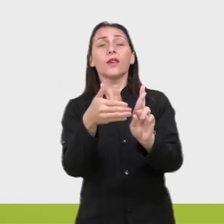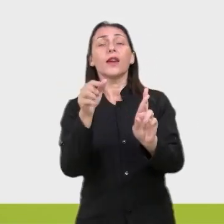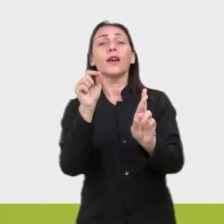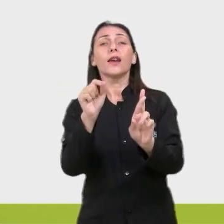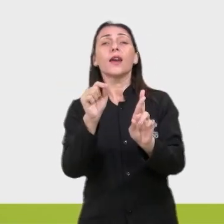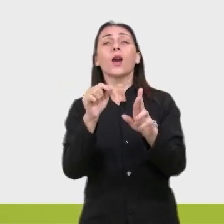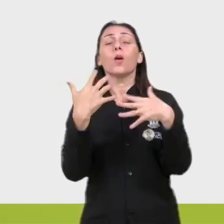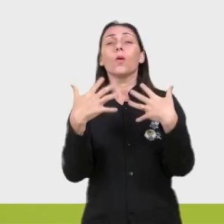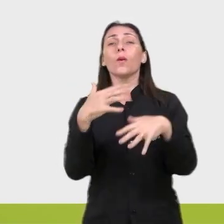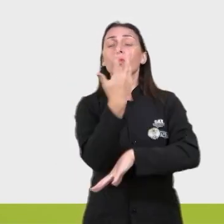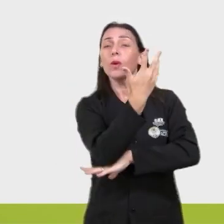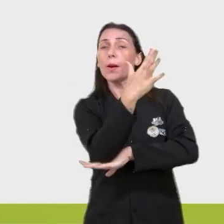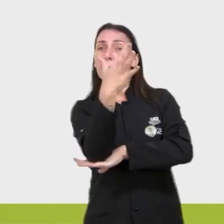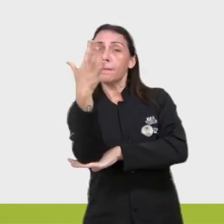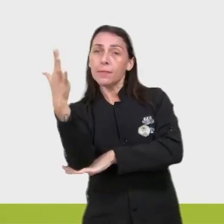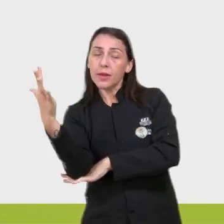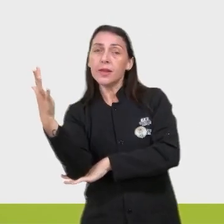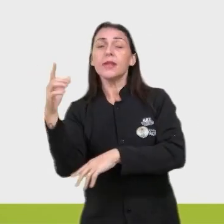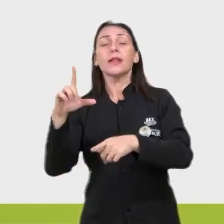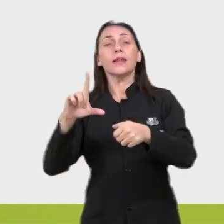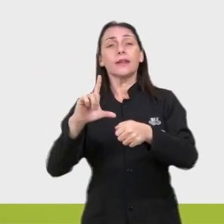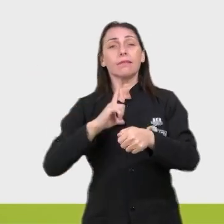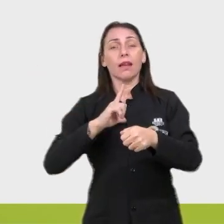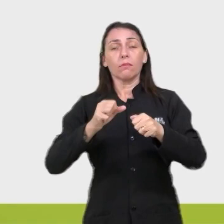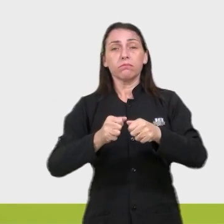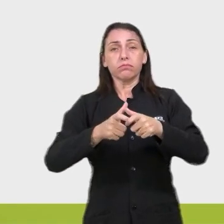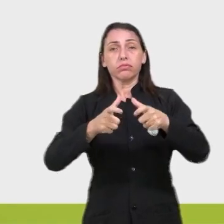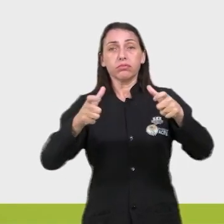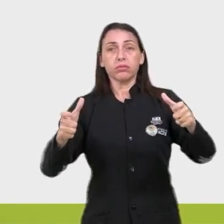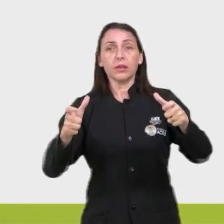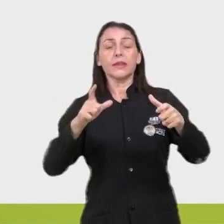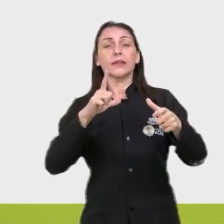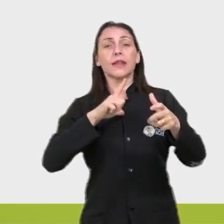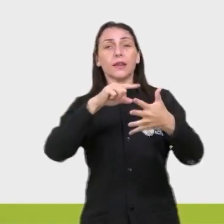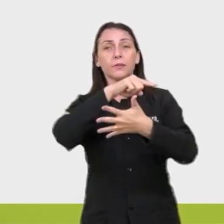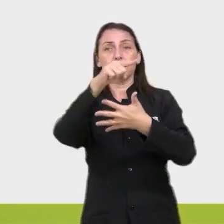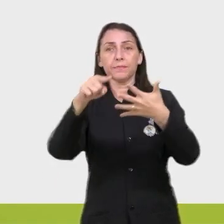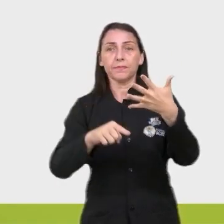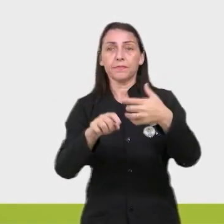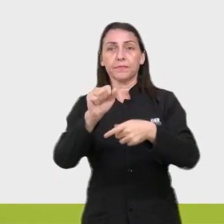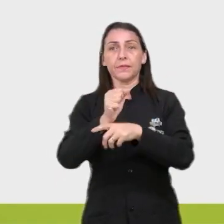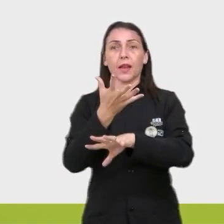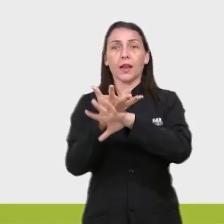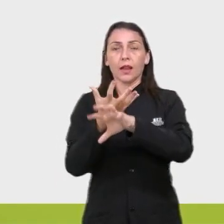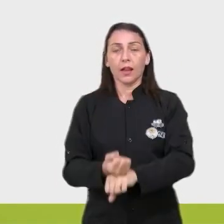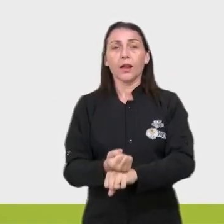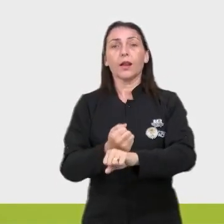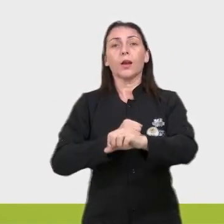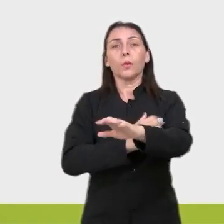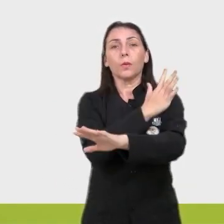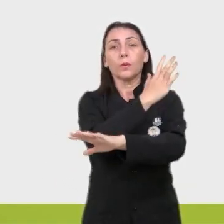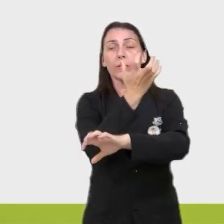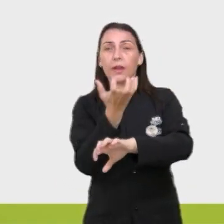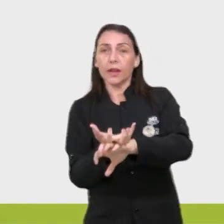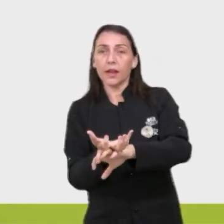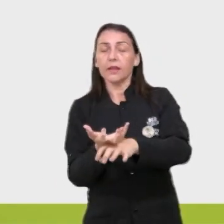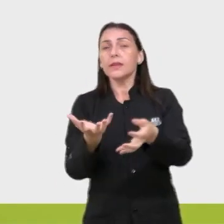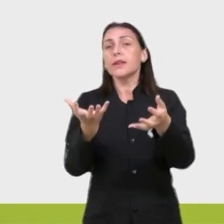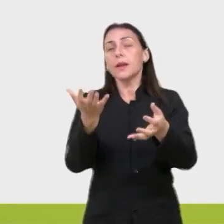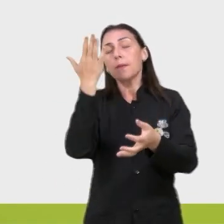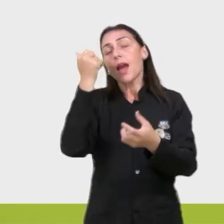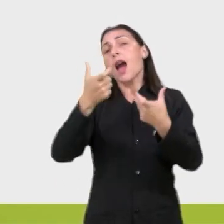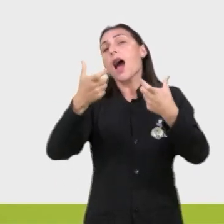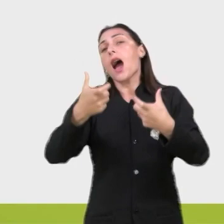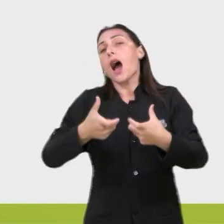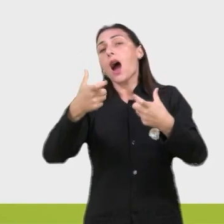calamidade ambiental que vem se instaurando. Aí vem aqui as opções, né? Caatinga, Cerrado, quer saber onde essa calamidade